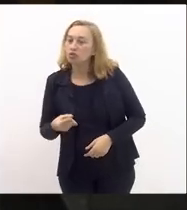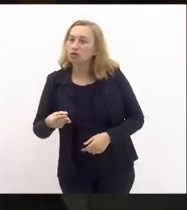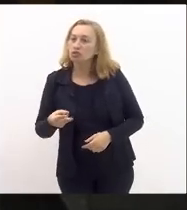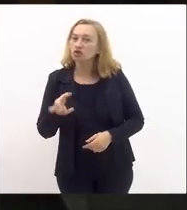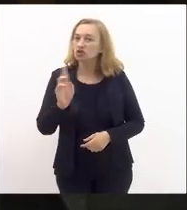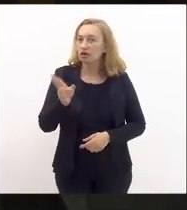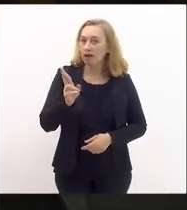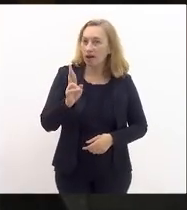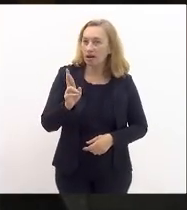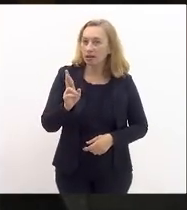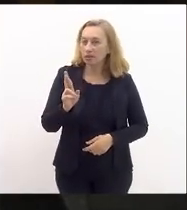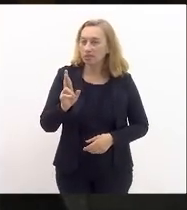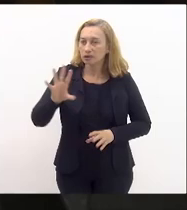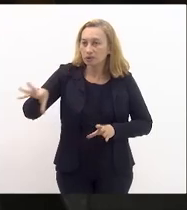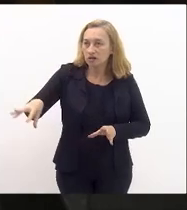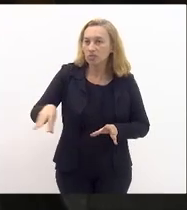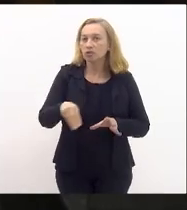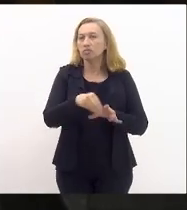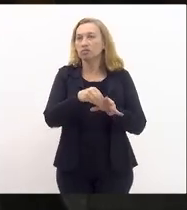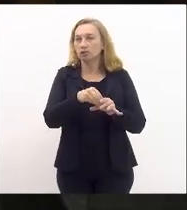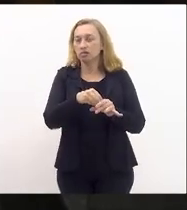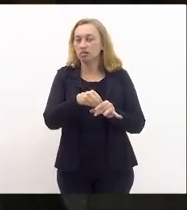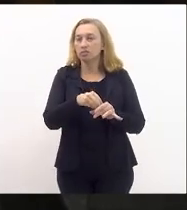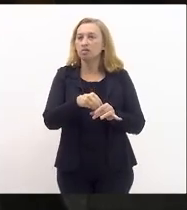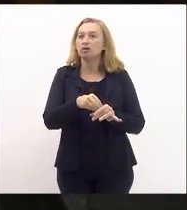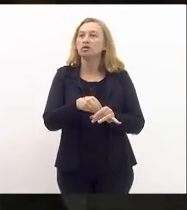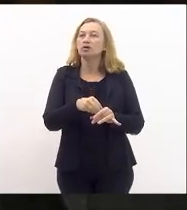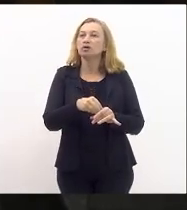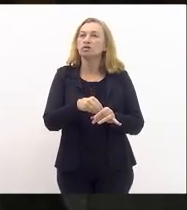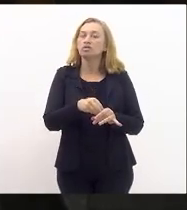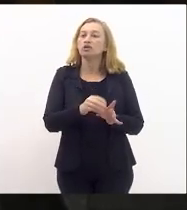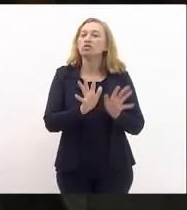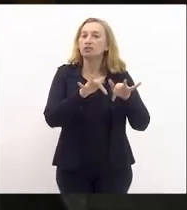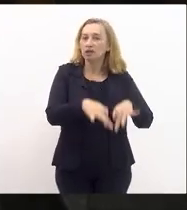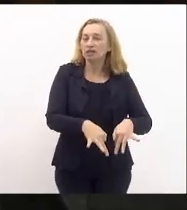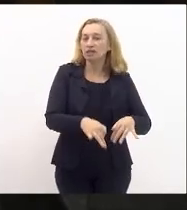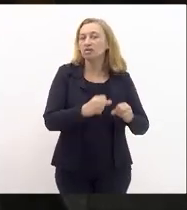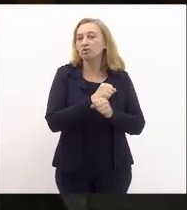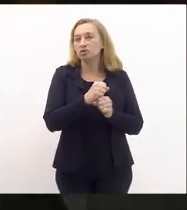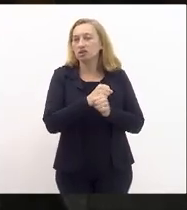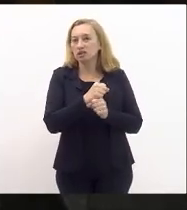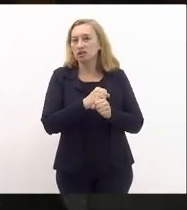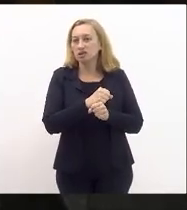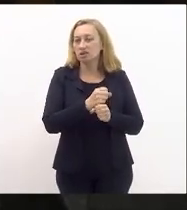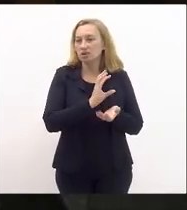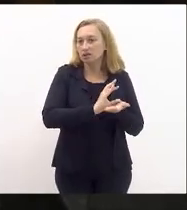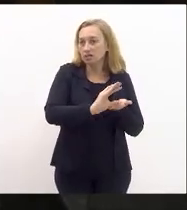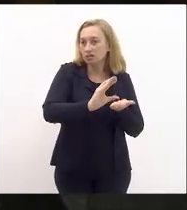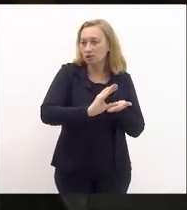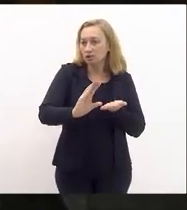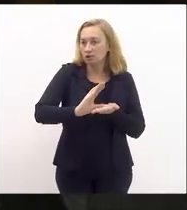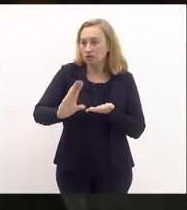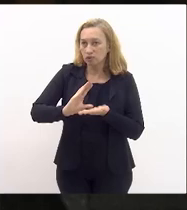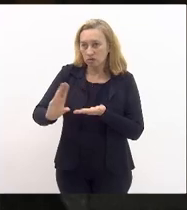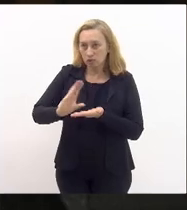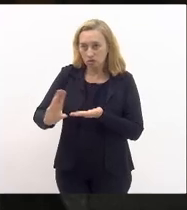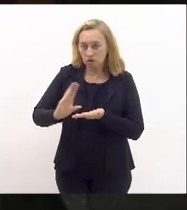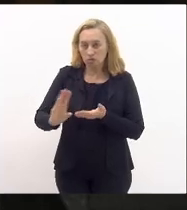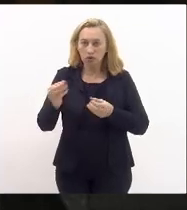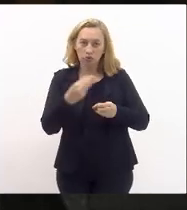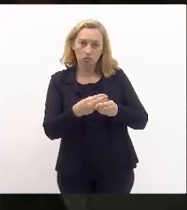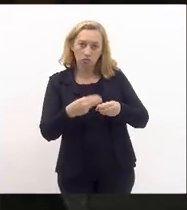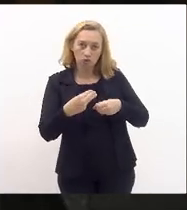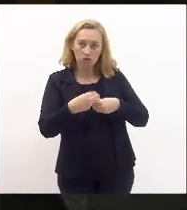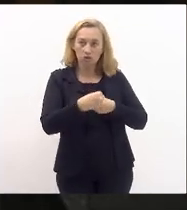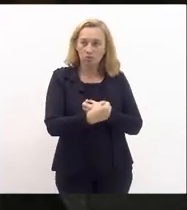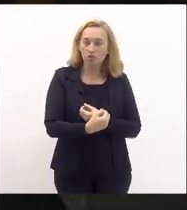reais que vão se completar ao término desse ano, sendo repassados do Estado para os municípios.